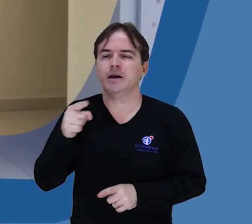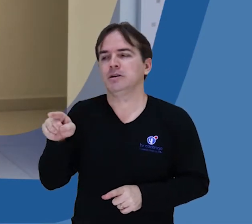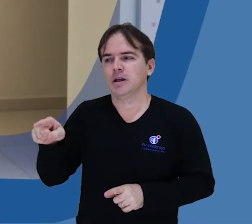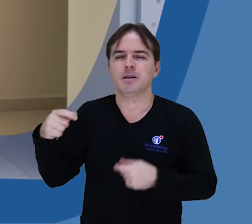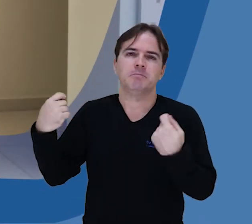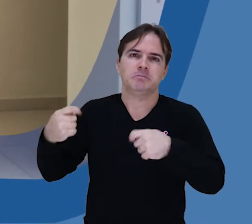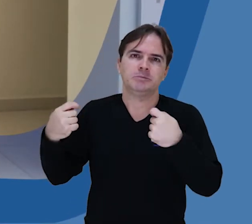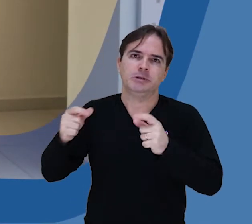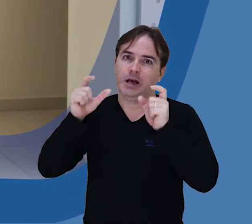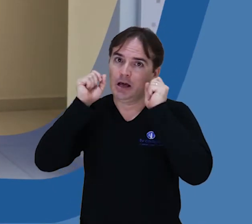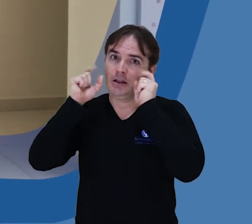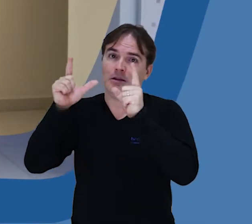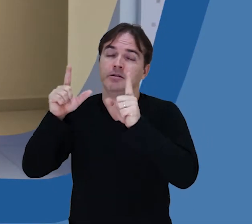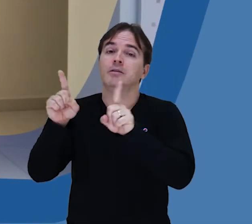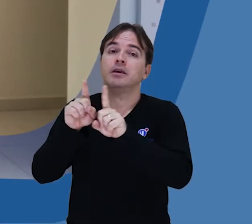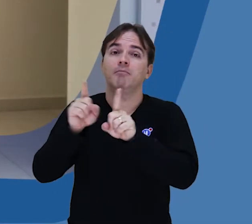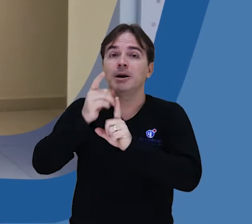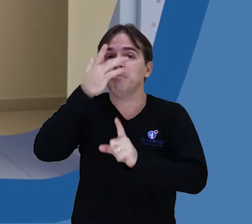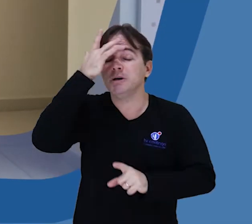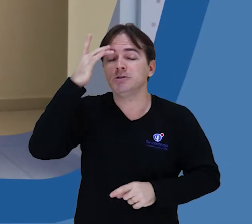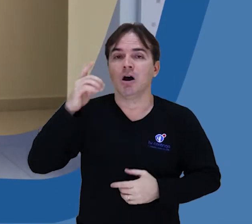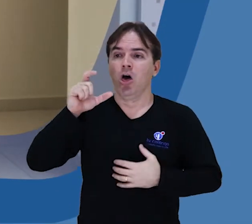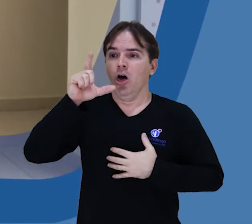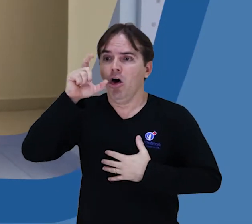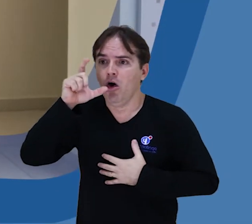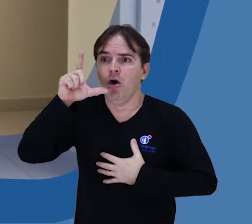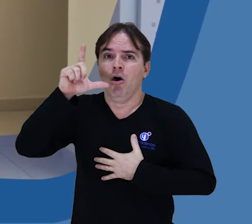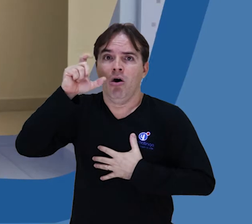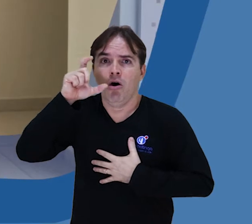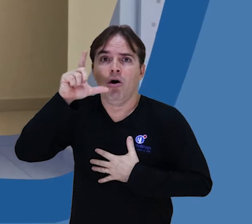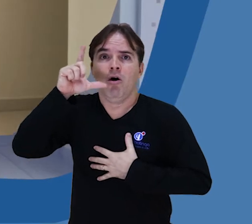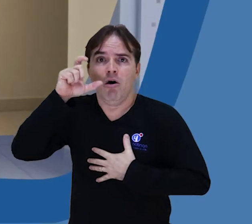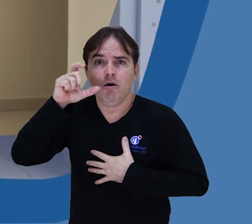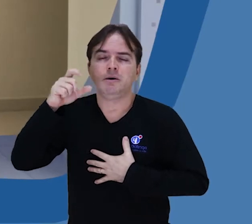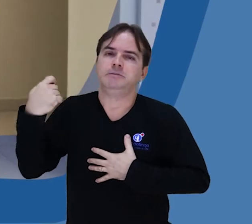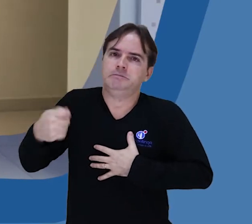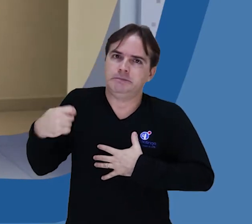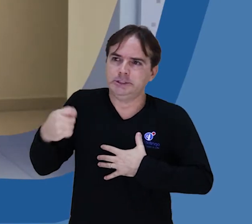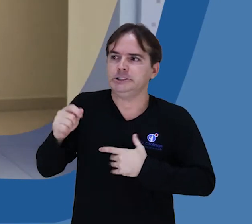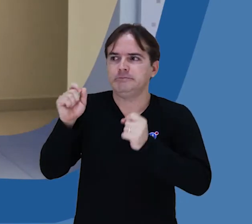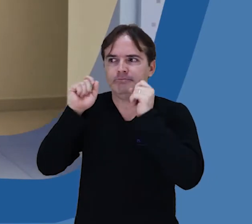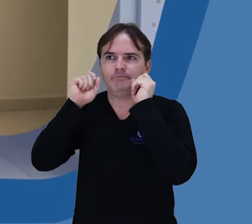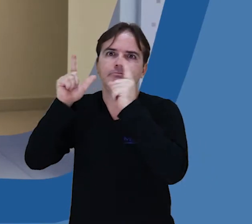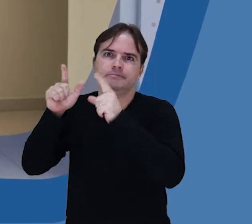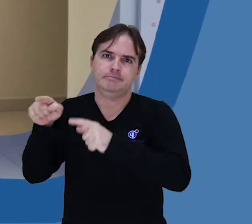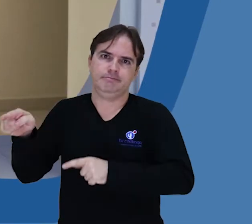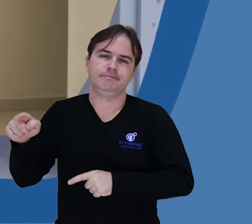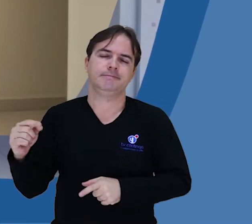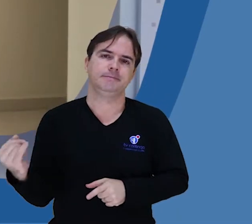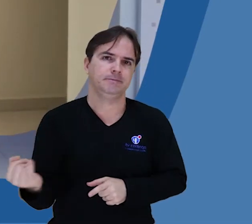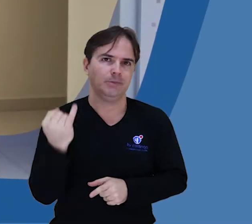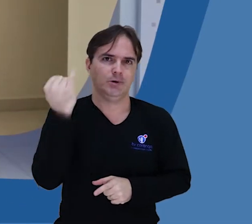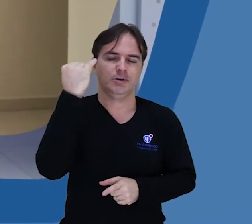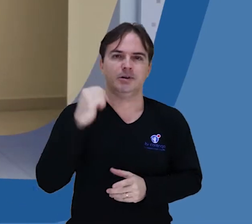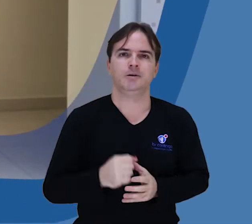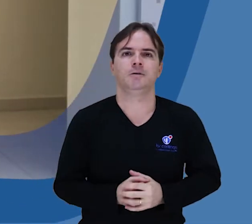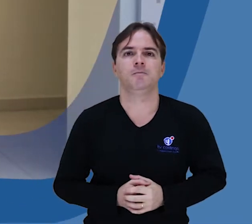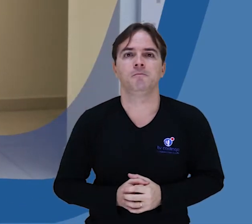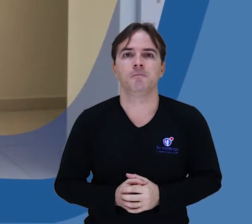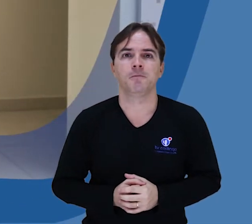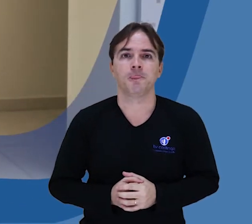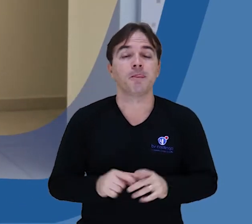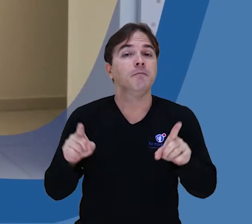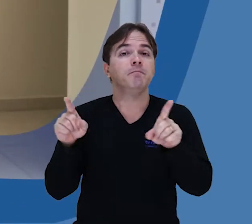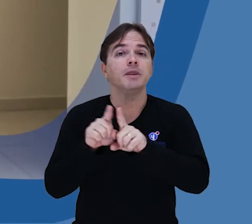imunidade. Os asmáticos também, ou com síndromes respiratórias, ou com comorbidades, e também